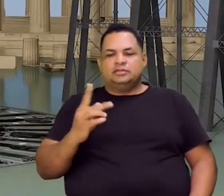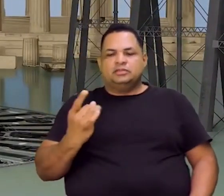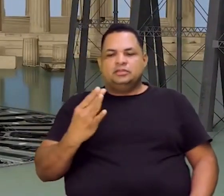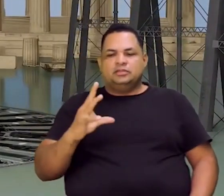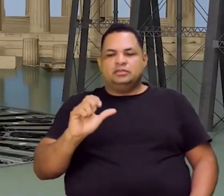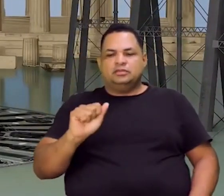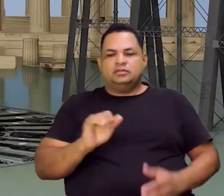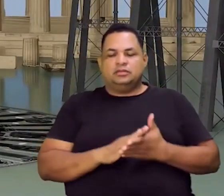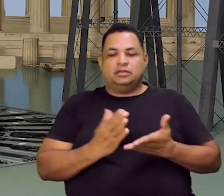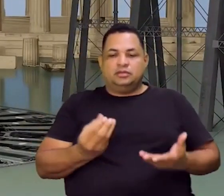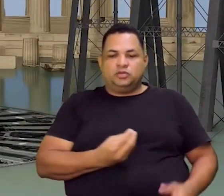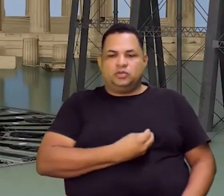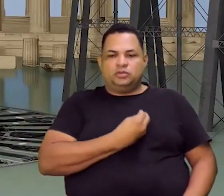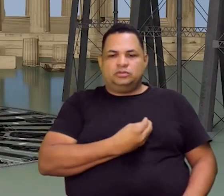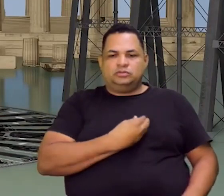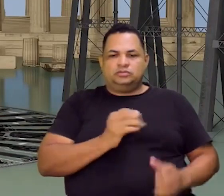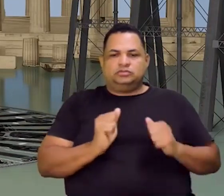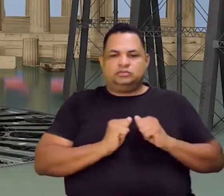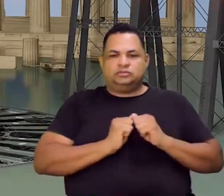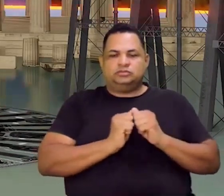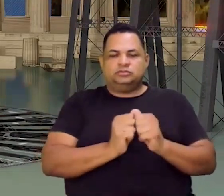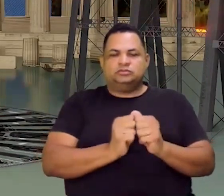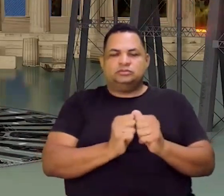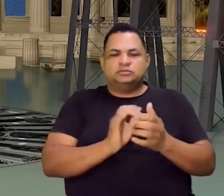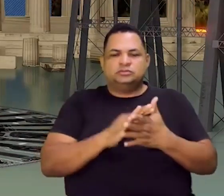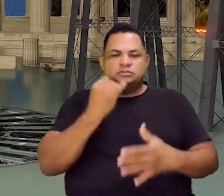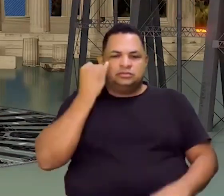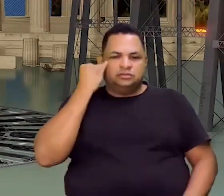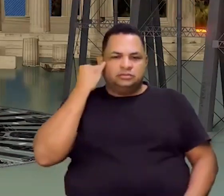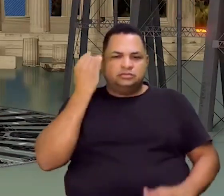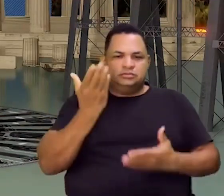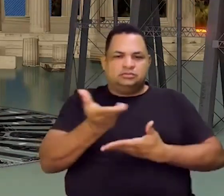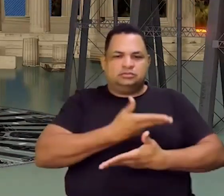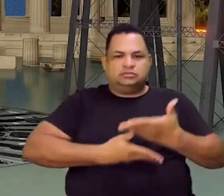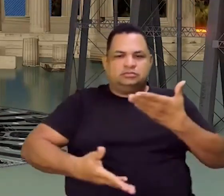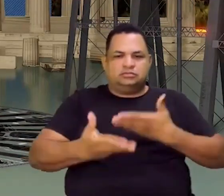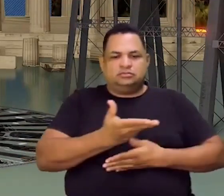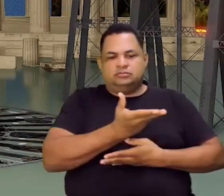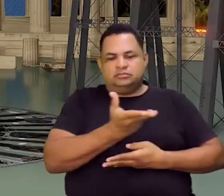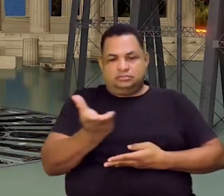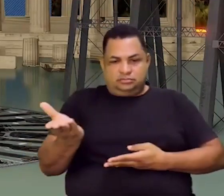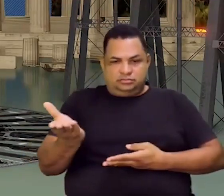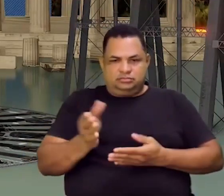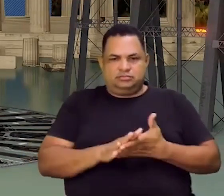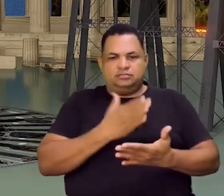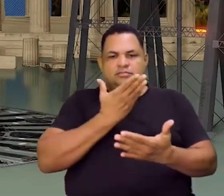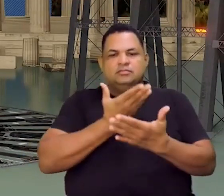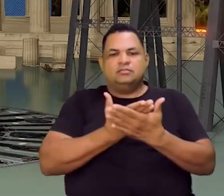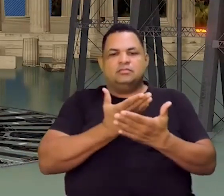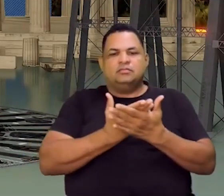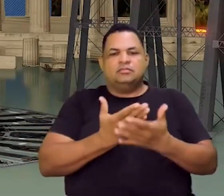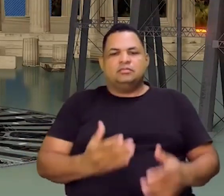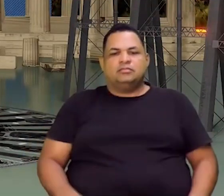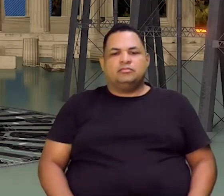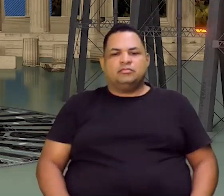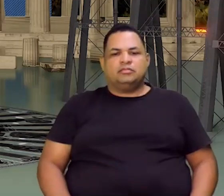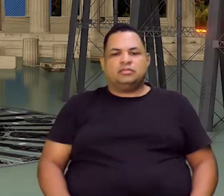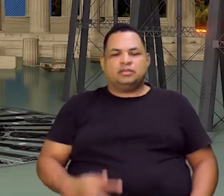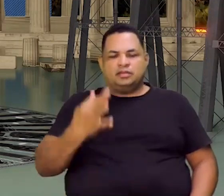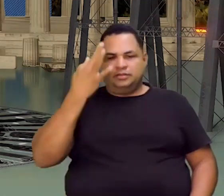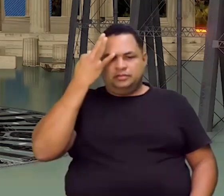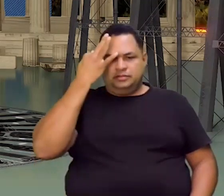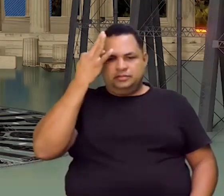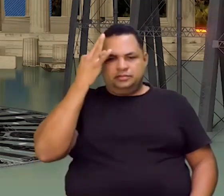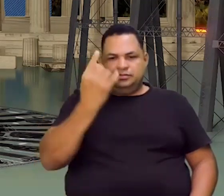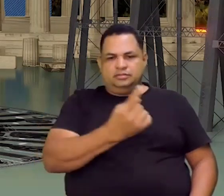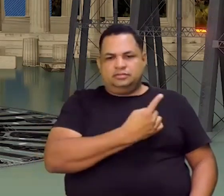momento junto com o professor Sâmio, né? Estamos aqui para interagir com vocês. Nessa aula, olha só, a filosofia,